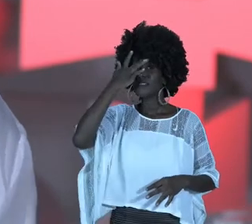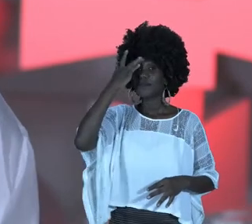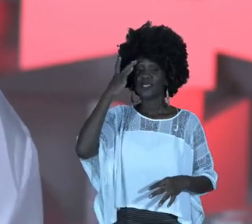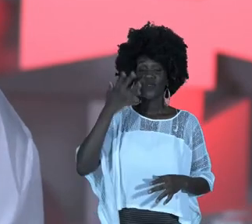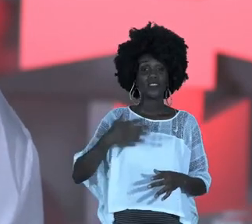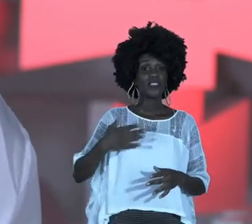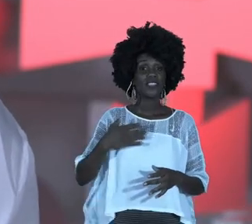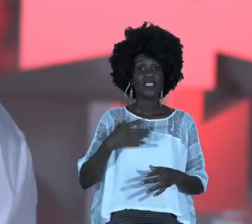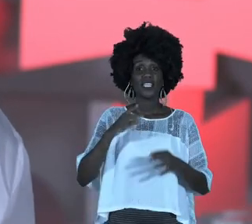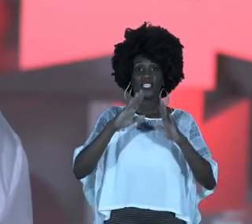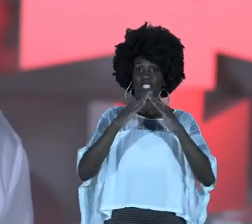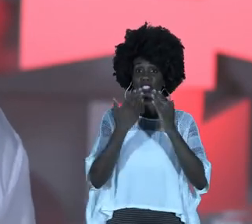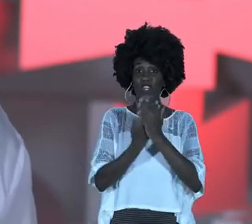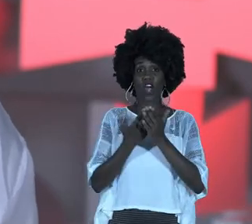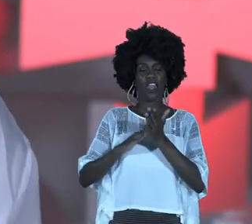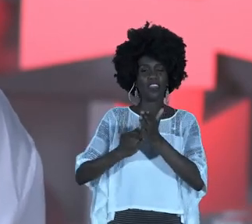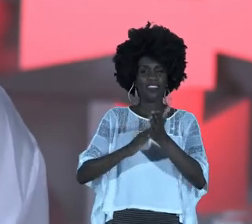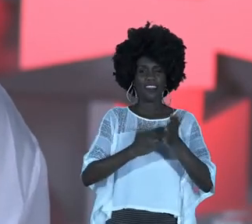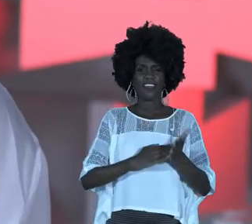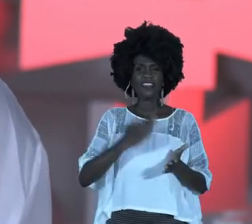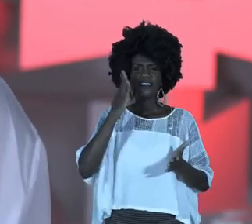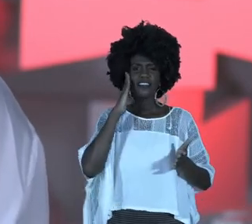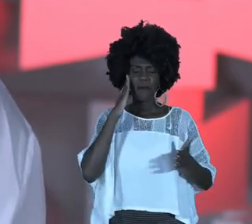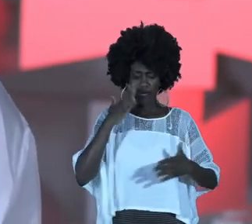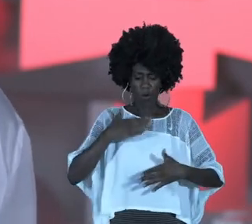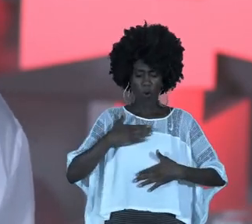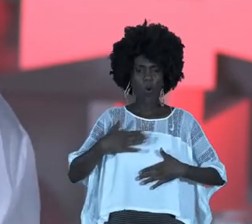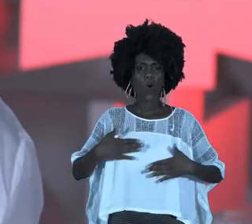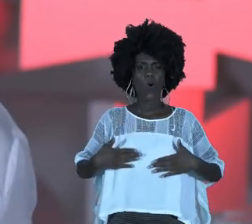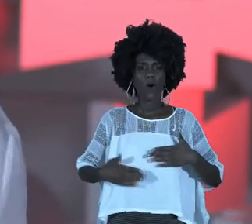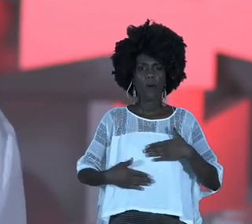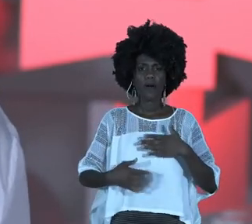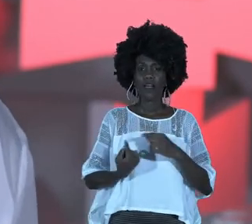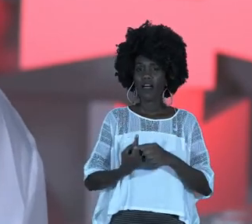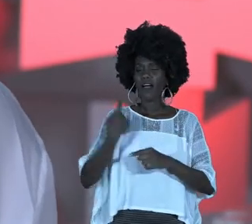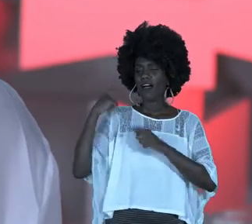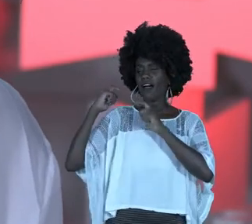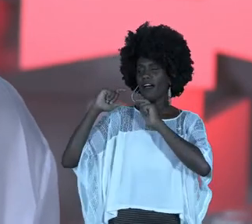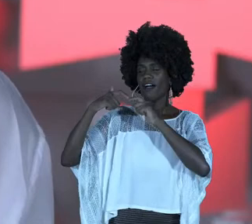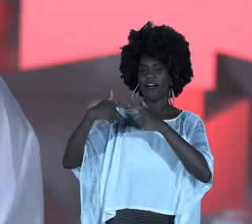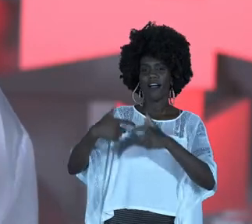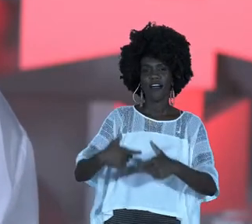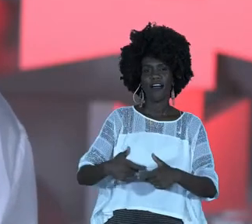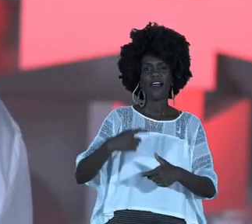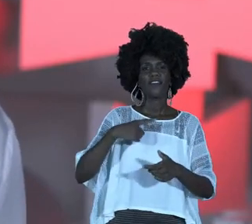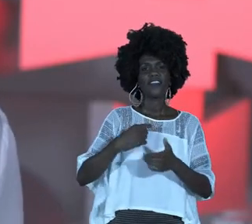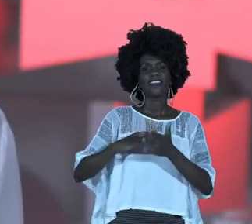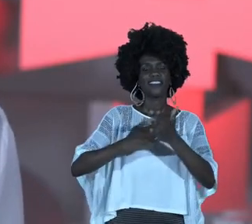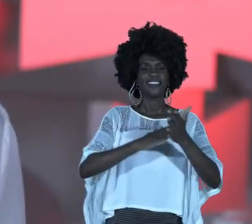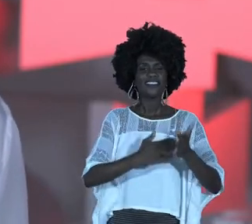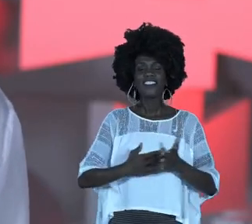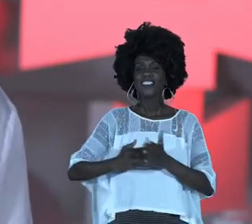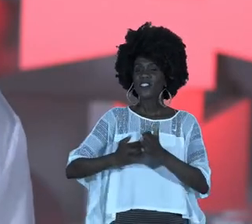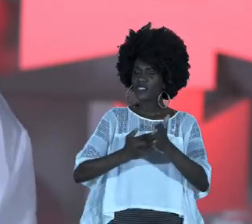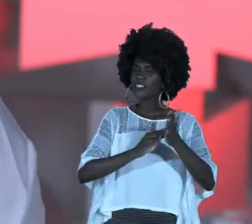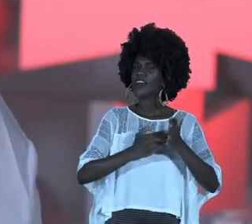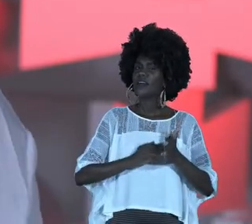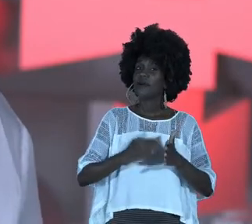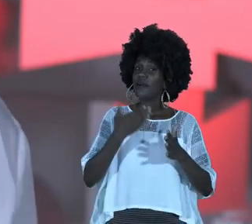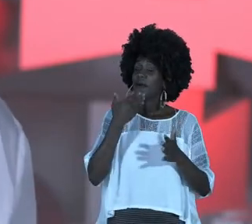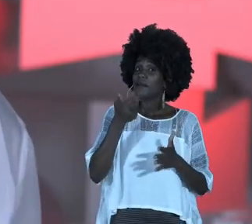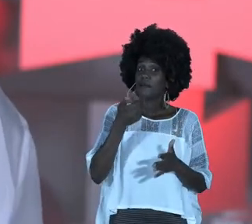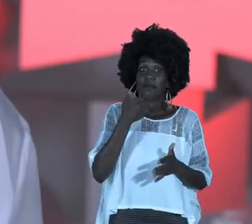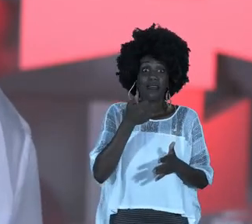esse conhecimento, esse saber corporal, que vem da sua ancestralidade, que vem do samba. Para que